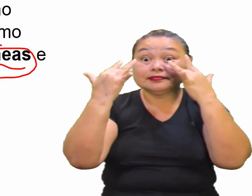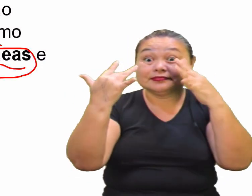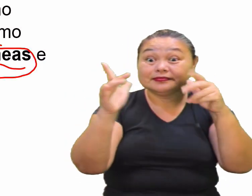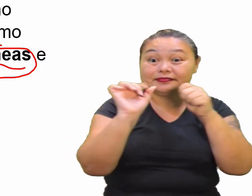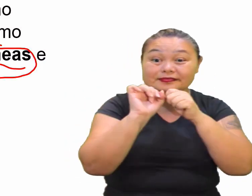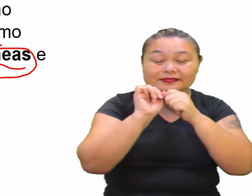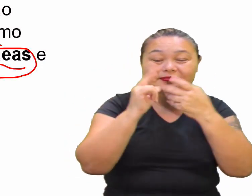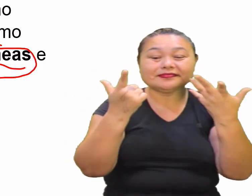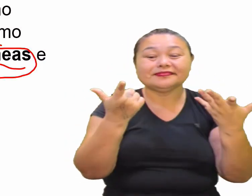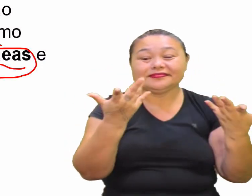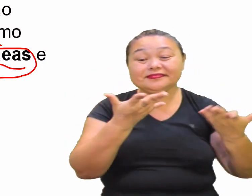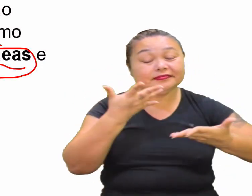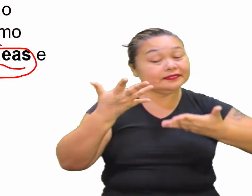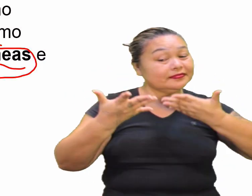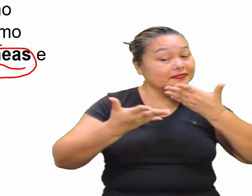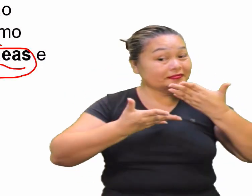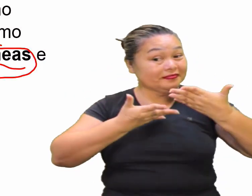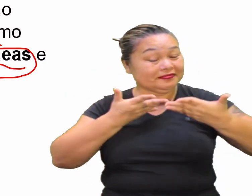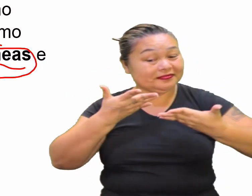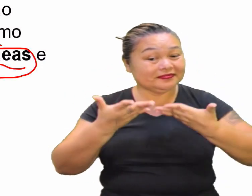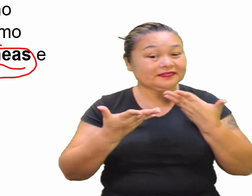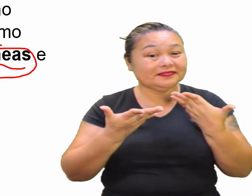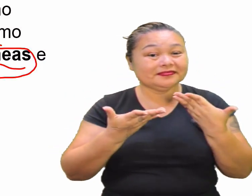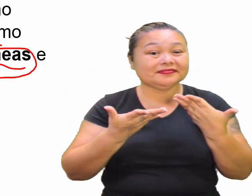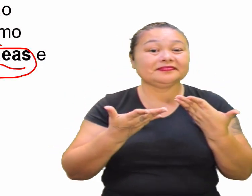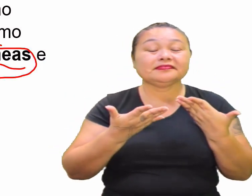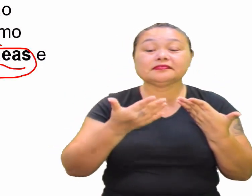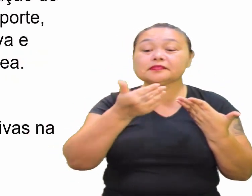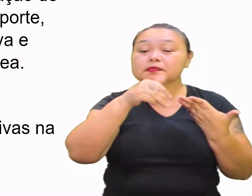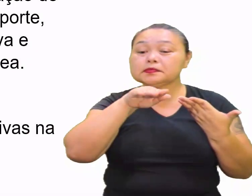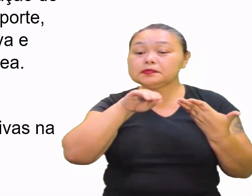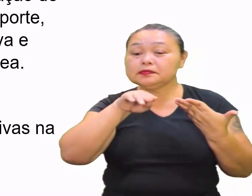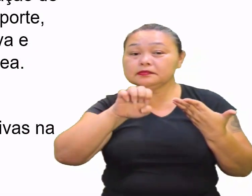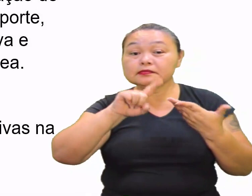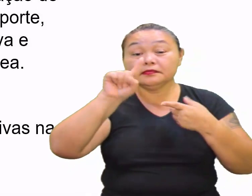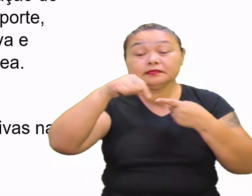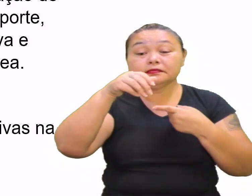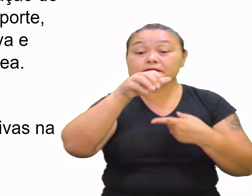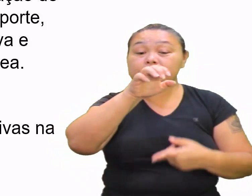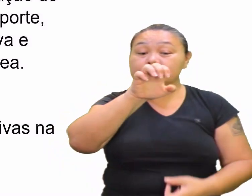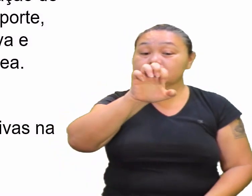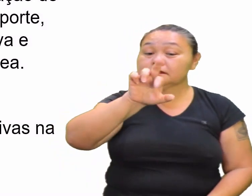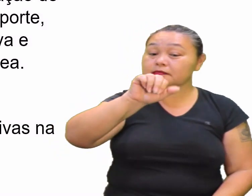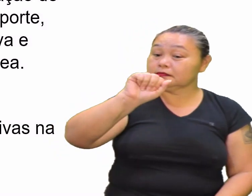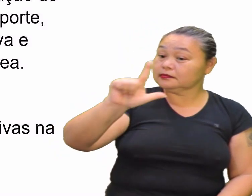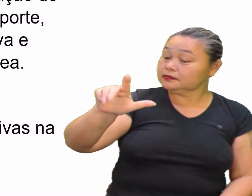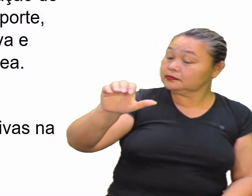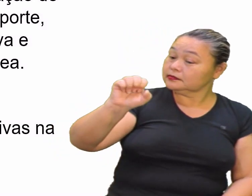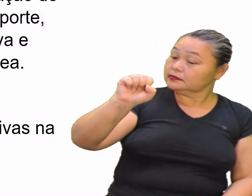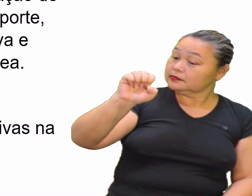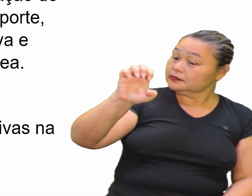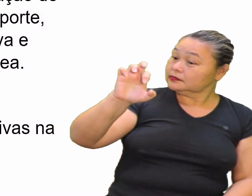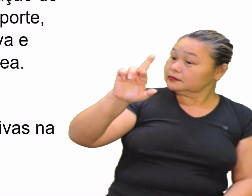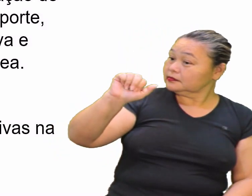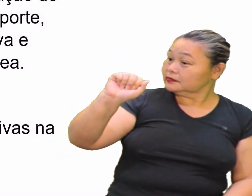Aquele aperto de mão caloroso, então já seria ictese. Agora vamos falar da fase seral, tá